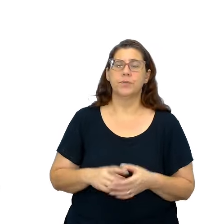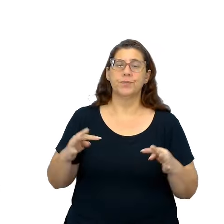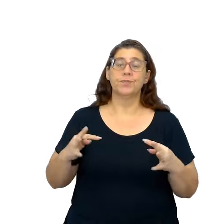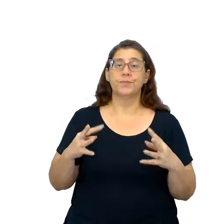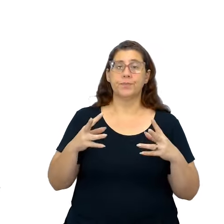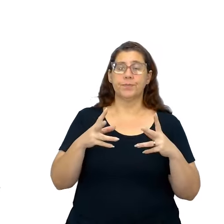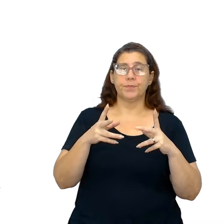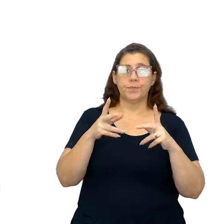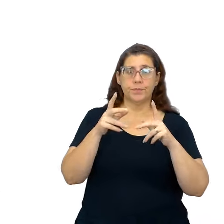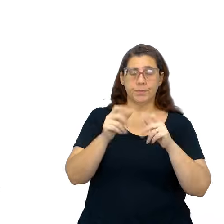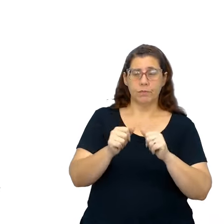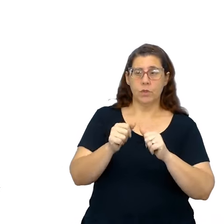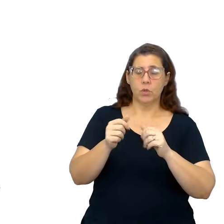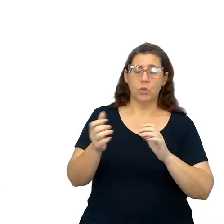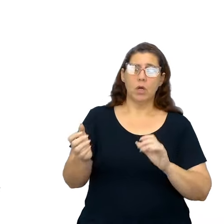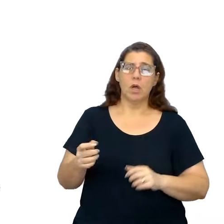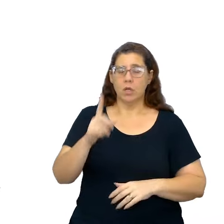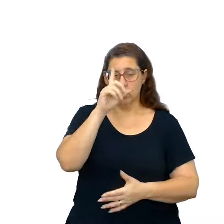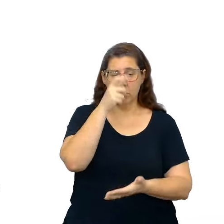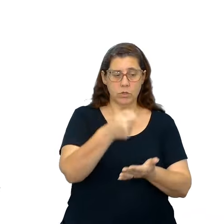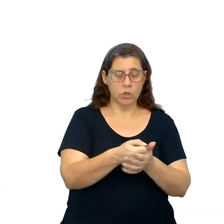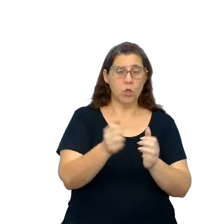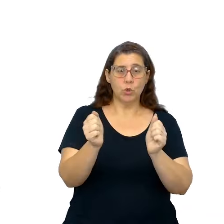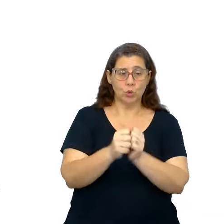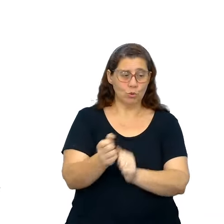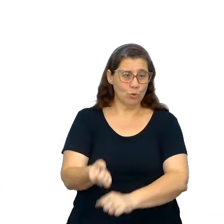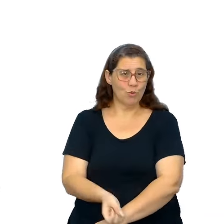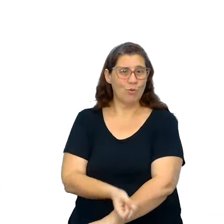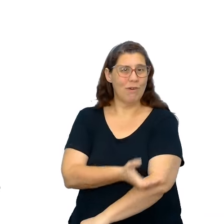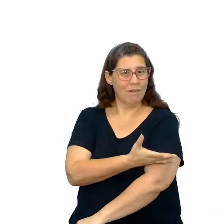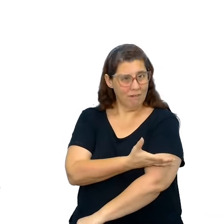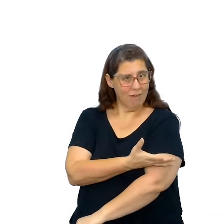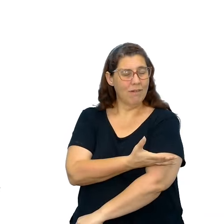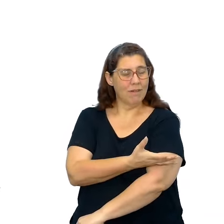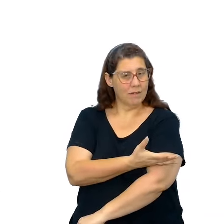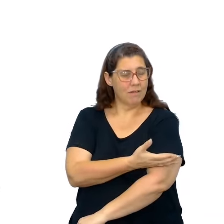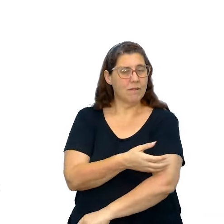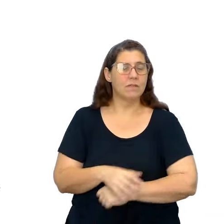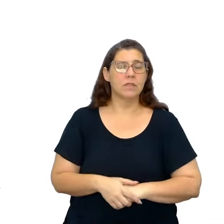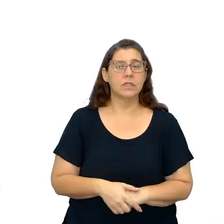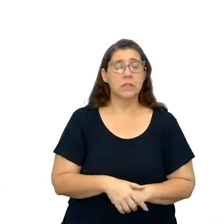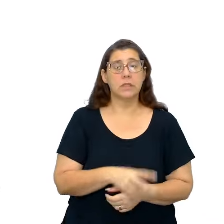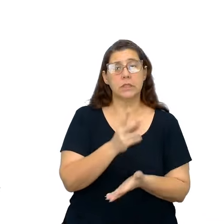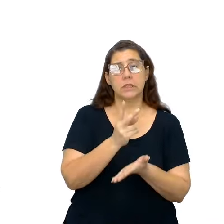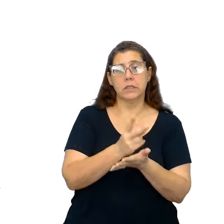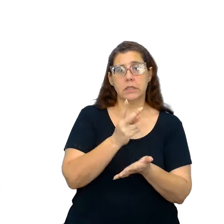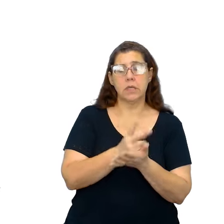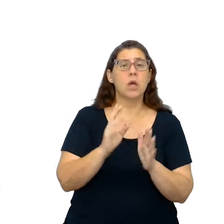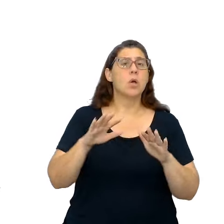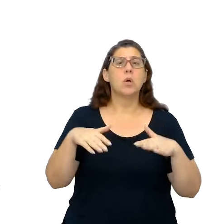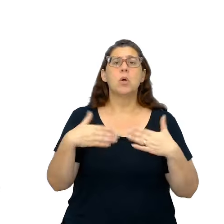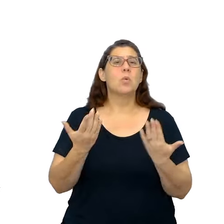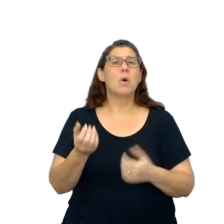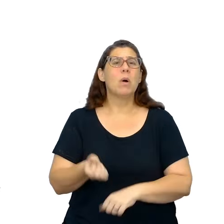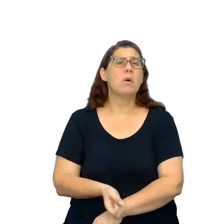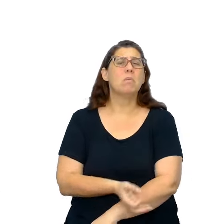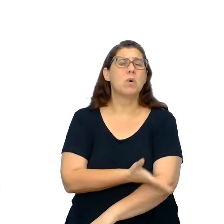toda acompanhada das emoções, né? E normalmente, quais emoções,